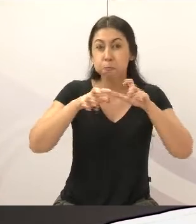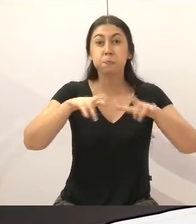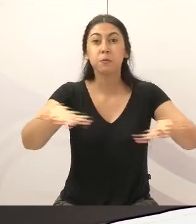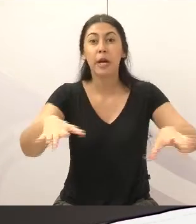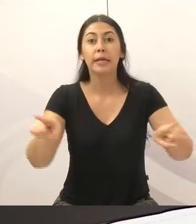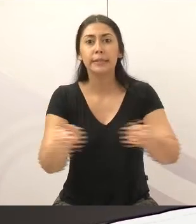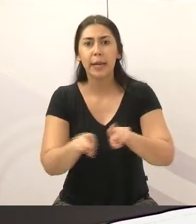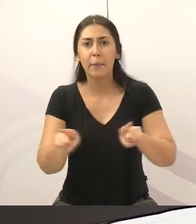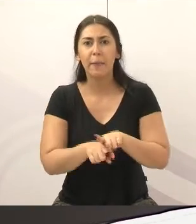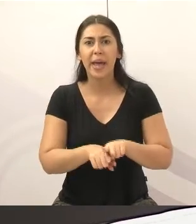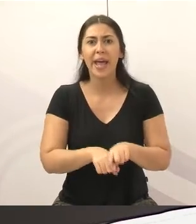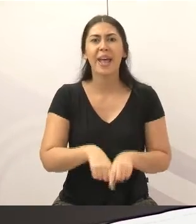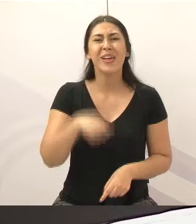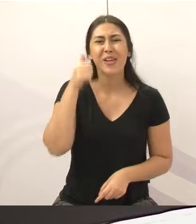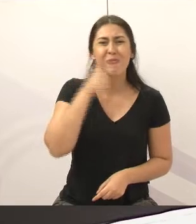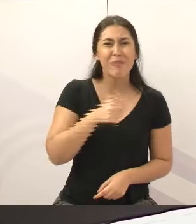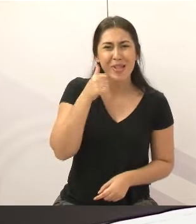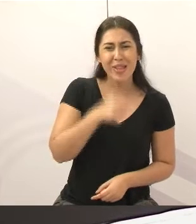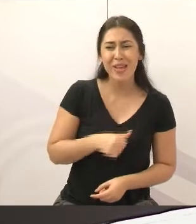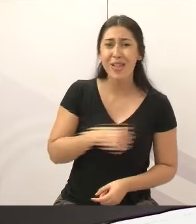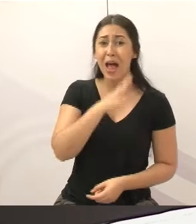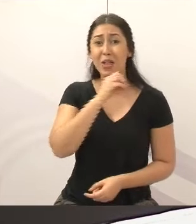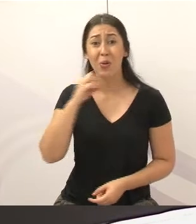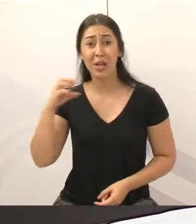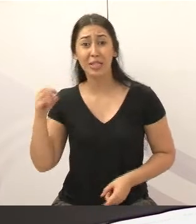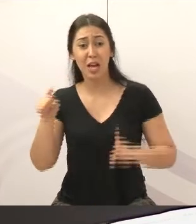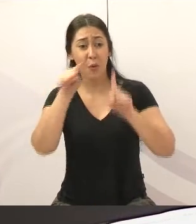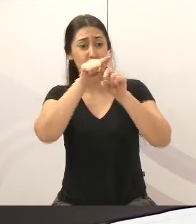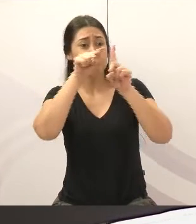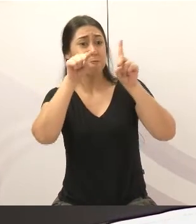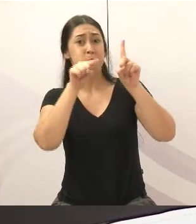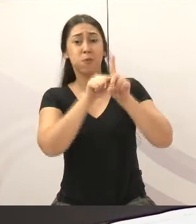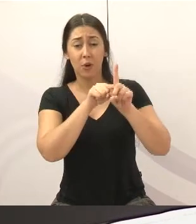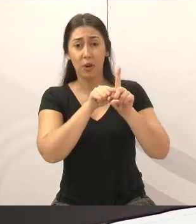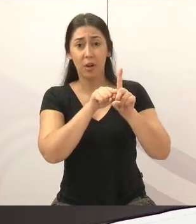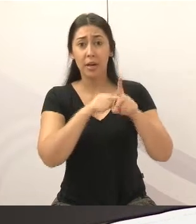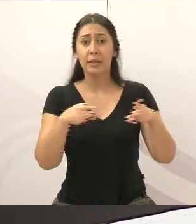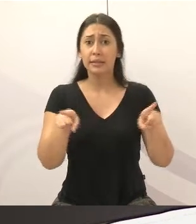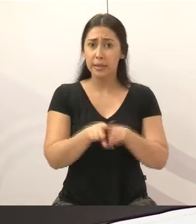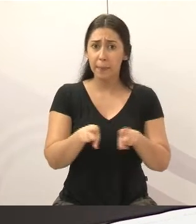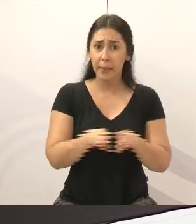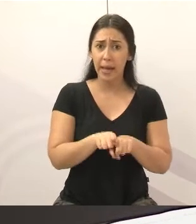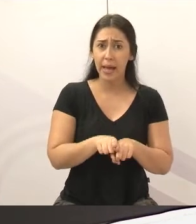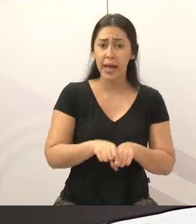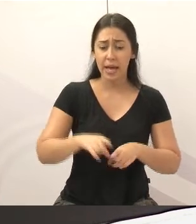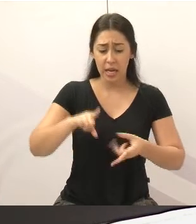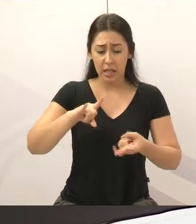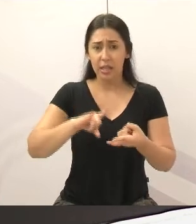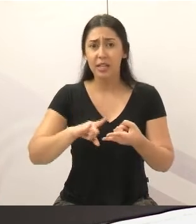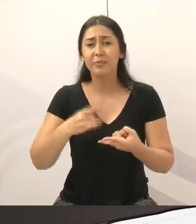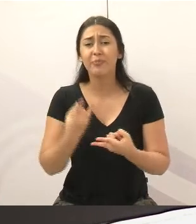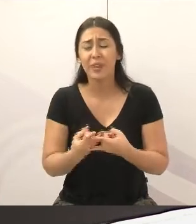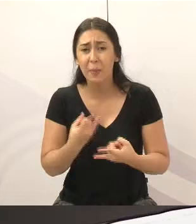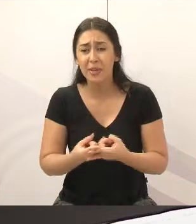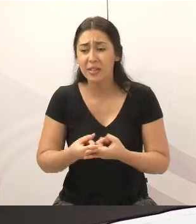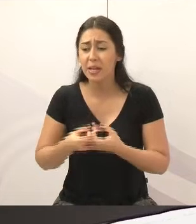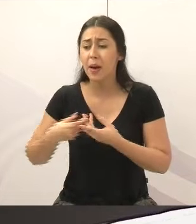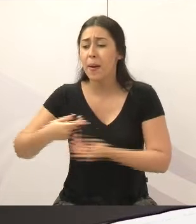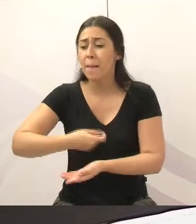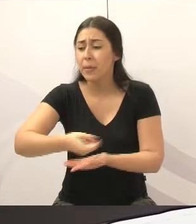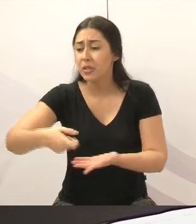Gravidez na adolescência é um problema também. E, Fernando, a distribuição de camisinha é um programa